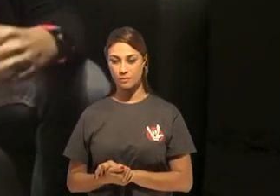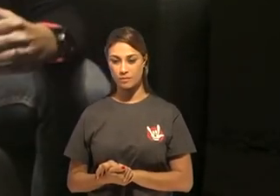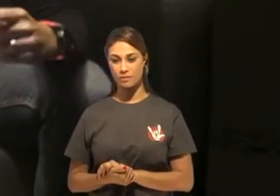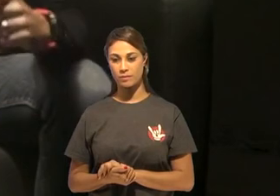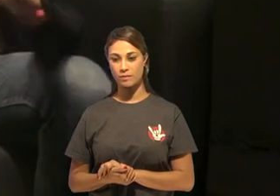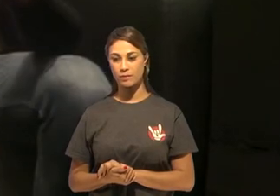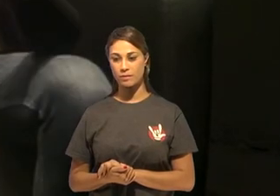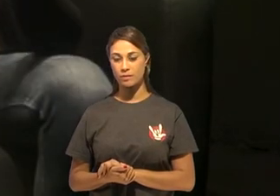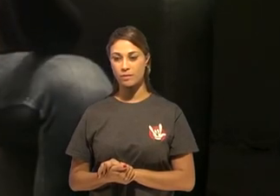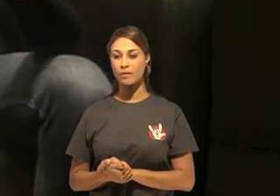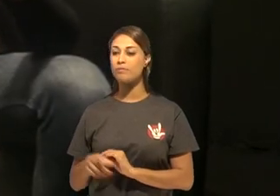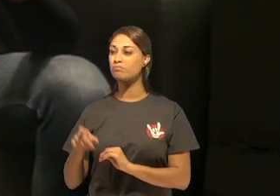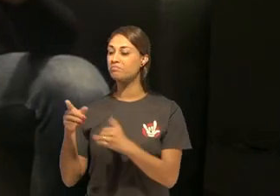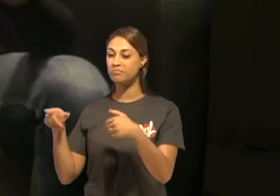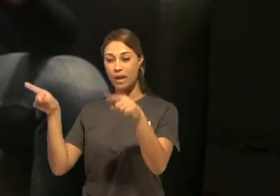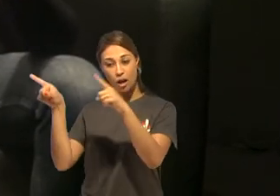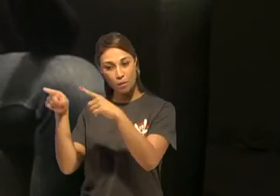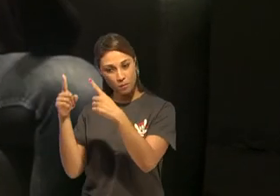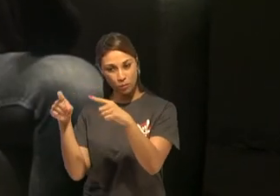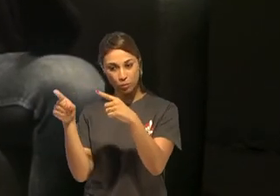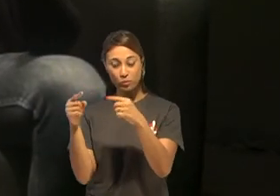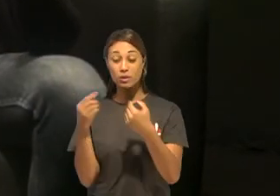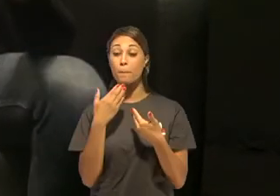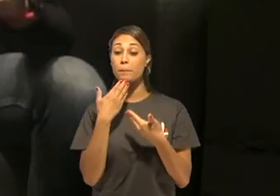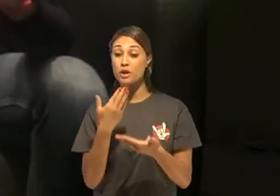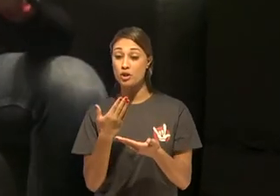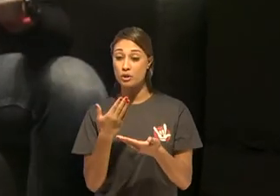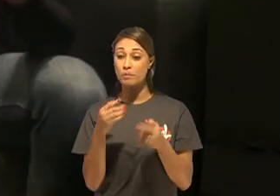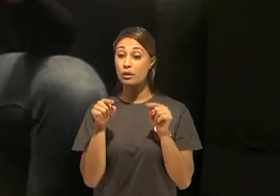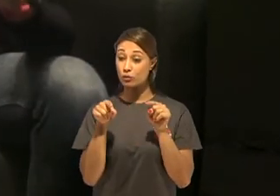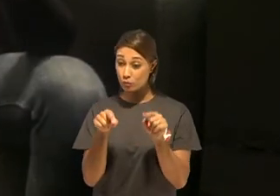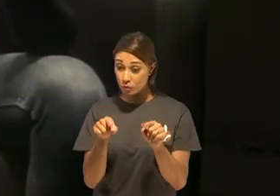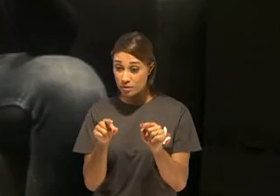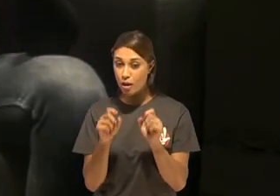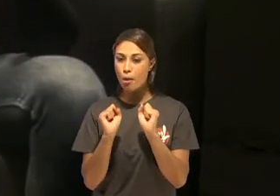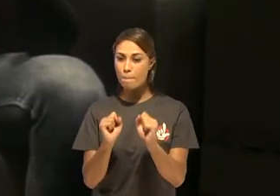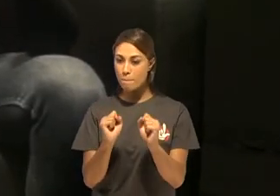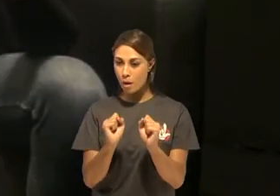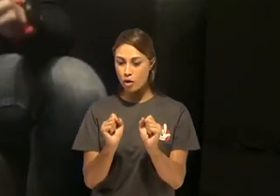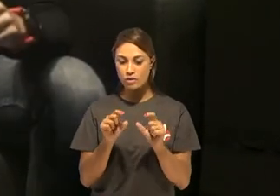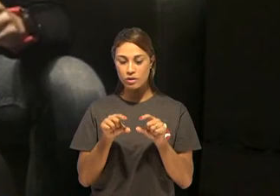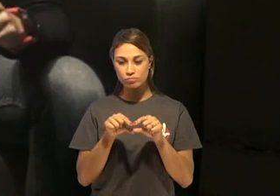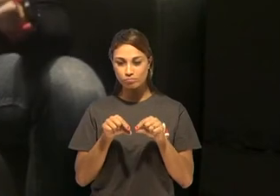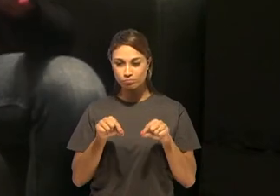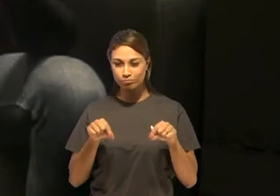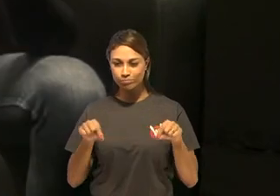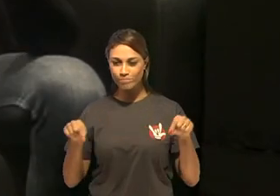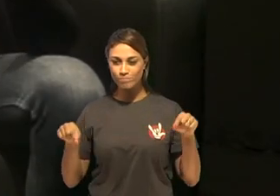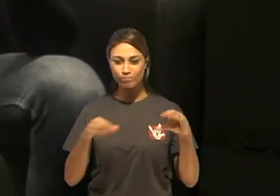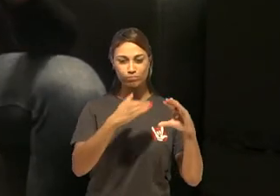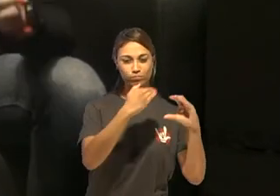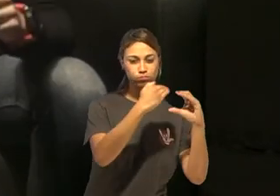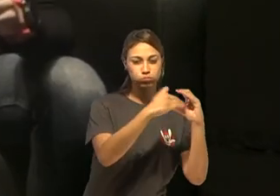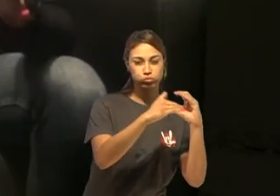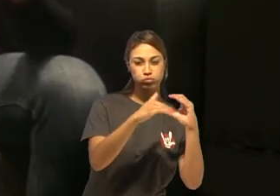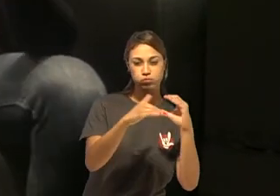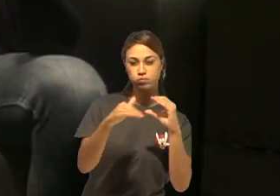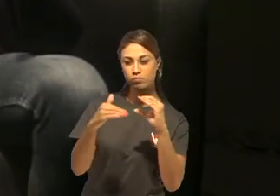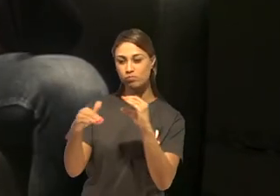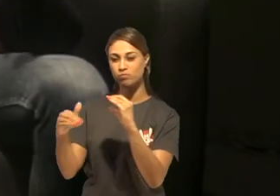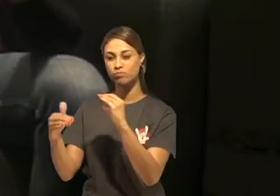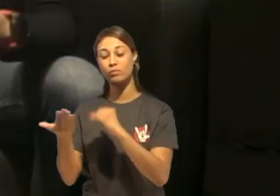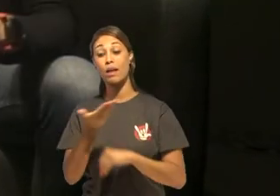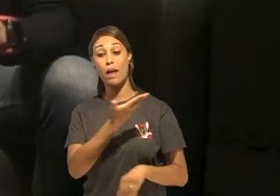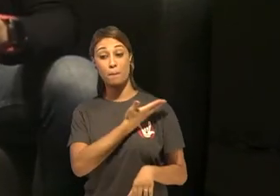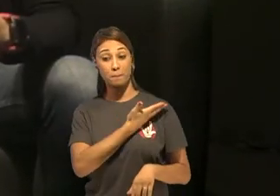para a música, eu quero pedir que você envie o link dessa live para os seus amigos. A